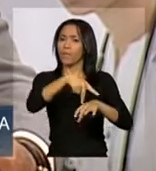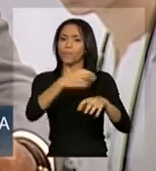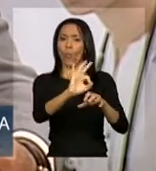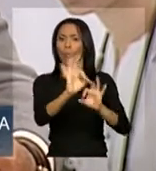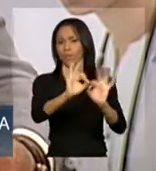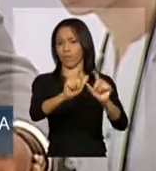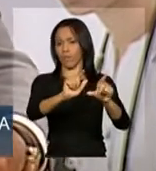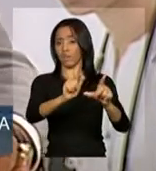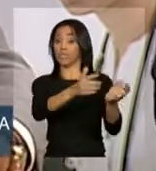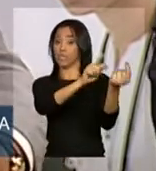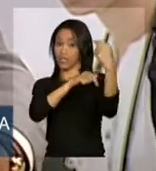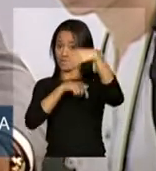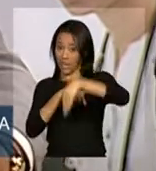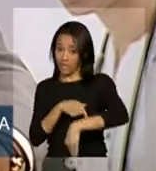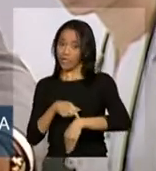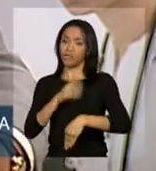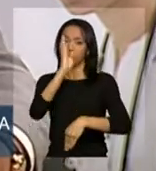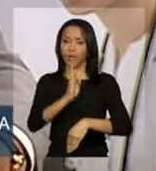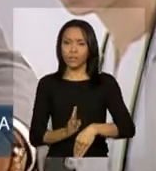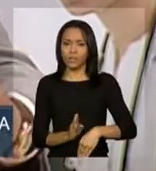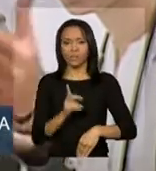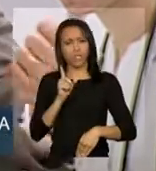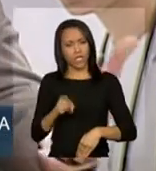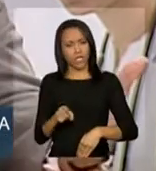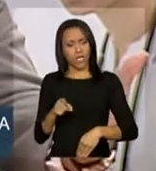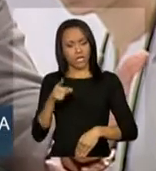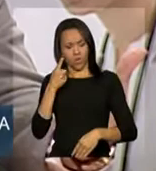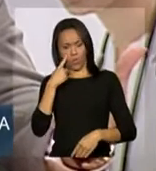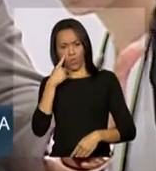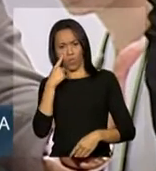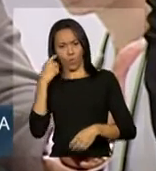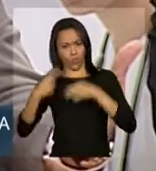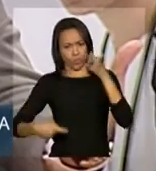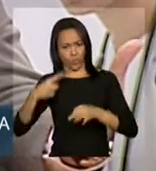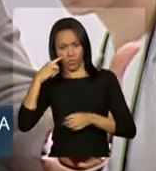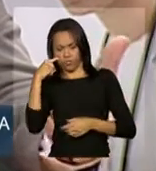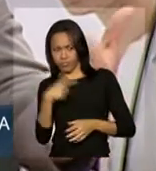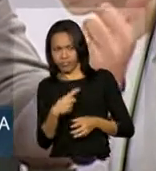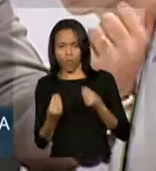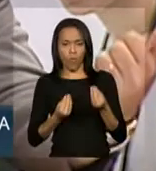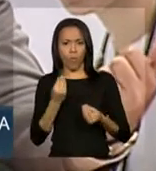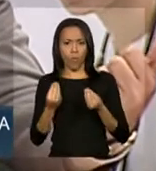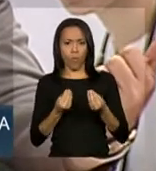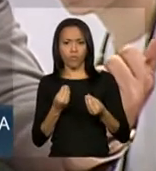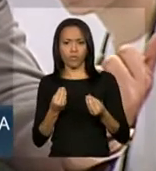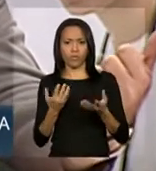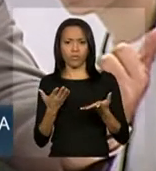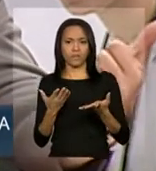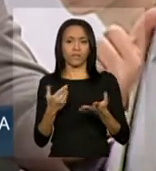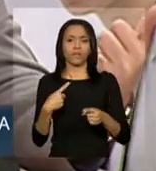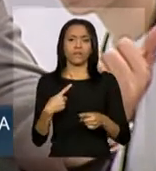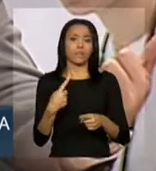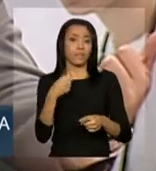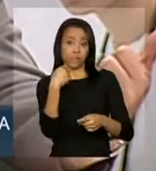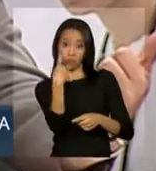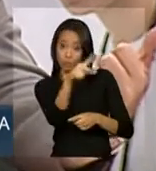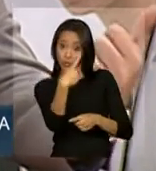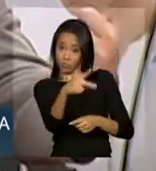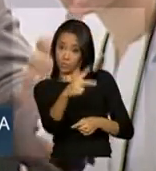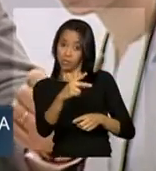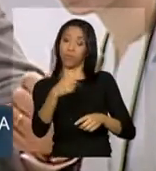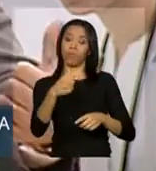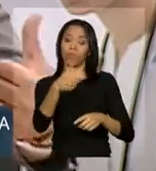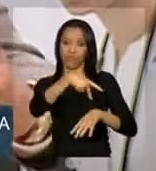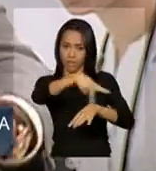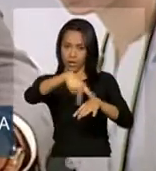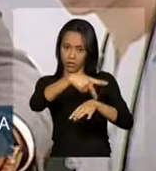Brasil aqui que foi a observação do Judiciário para que Ele pudesse não desfalcar o sistema de saúde daquele país